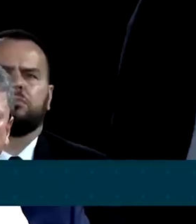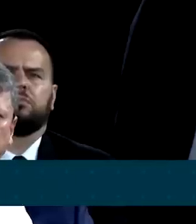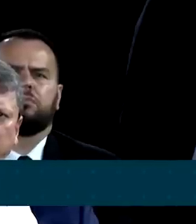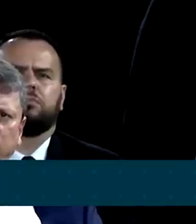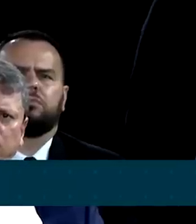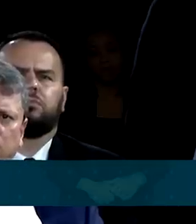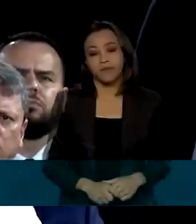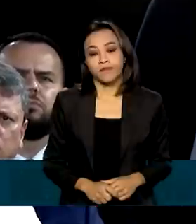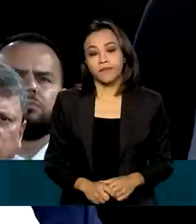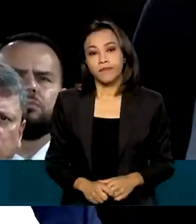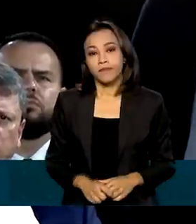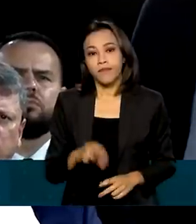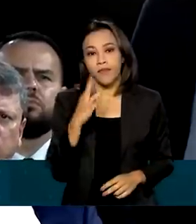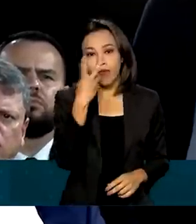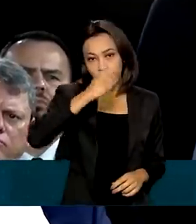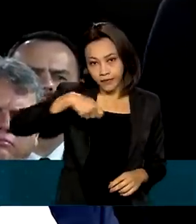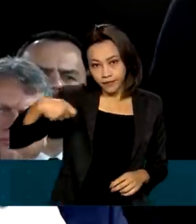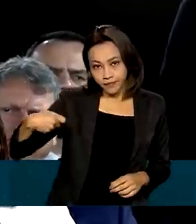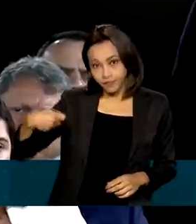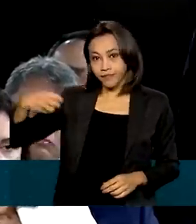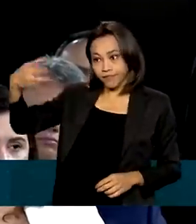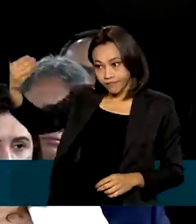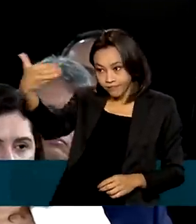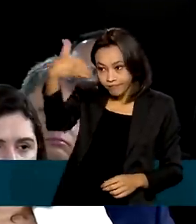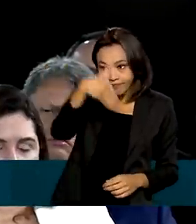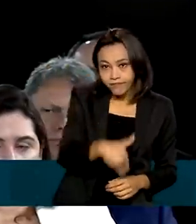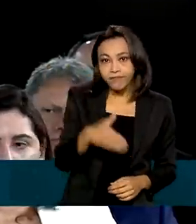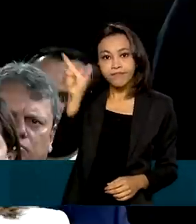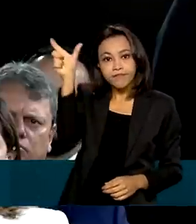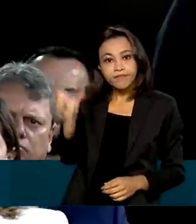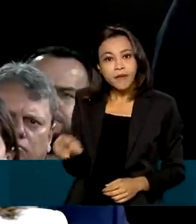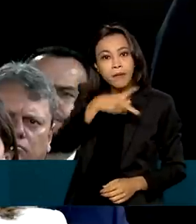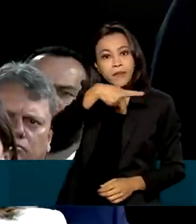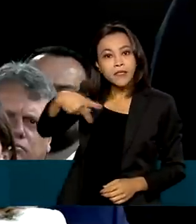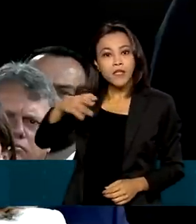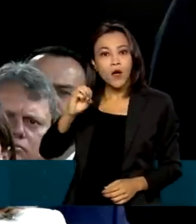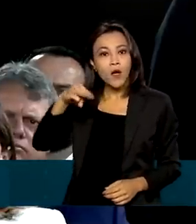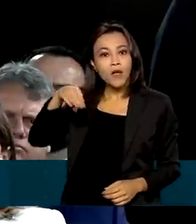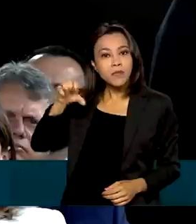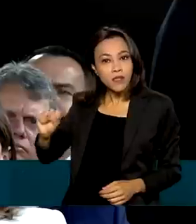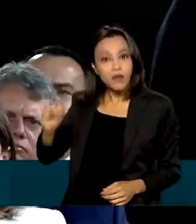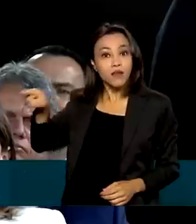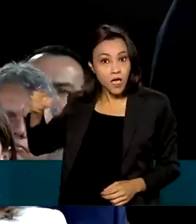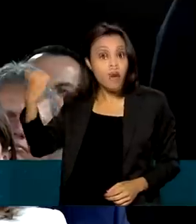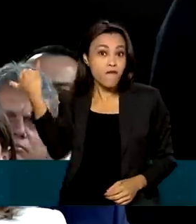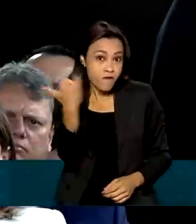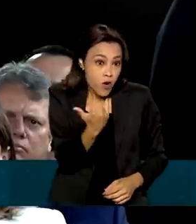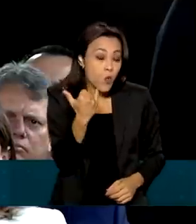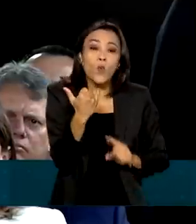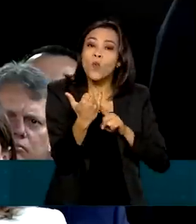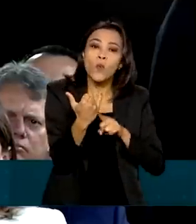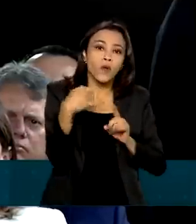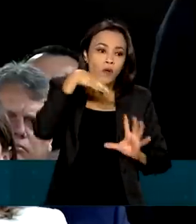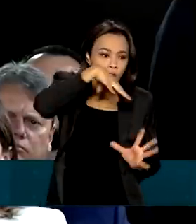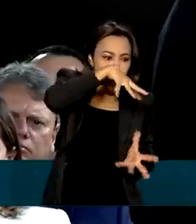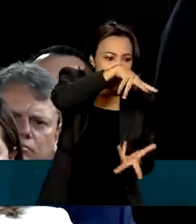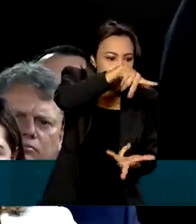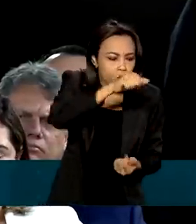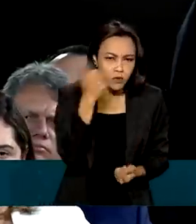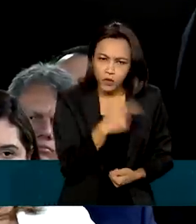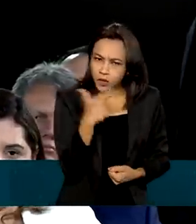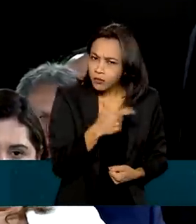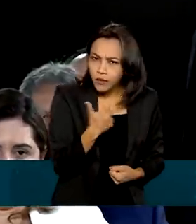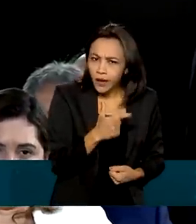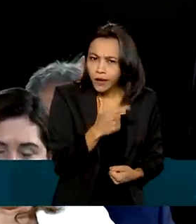há 3 meses, recebi a visita da presidente da OMC e alguns dias depois ela declarou que o mundo sem o